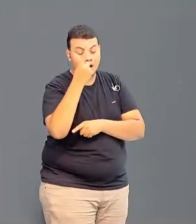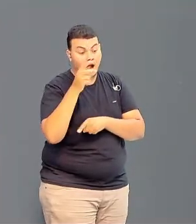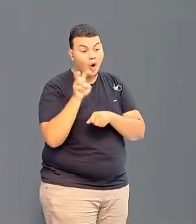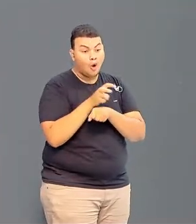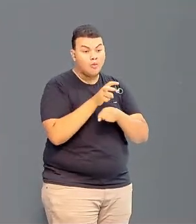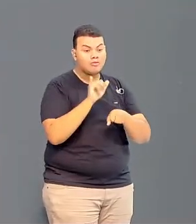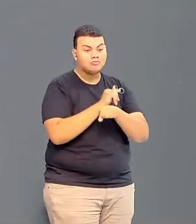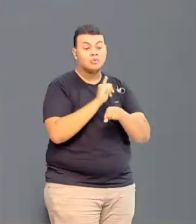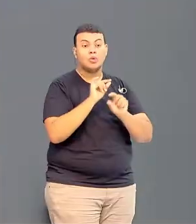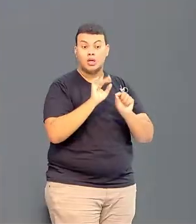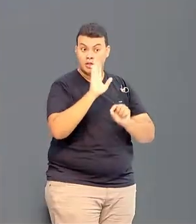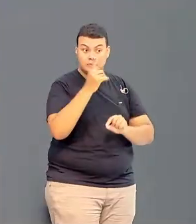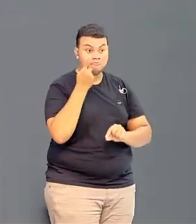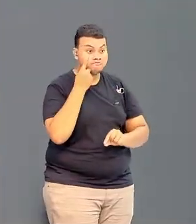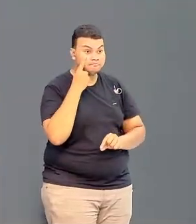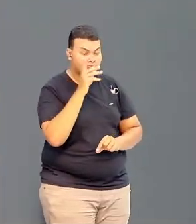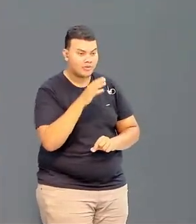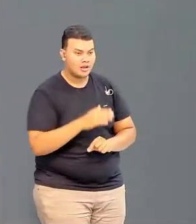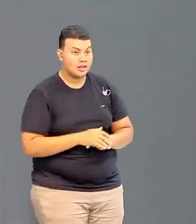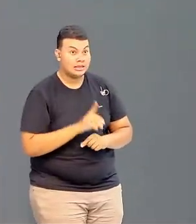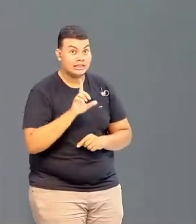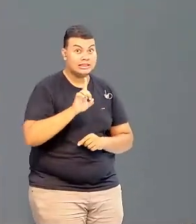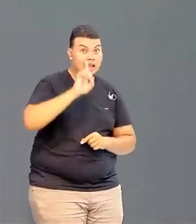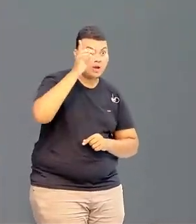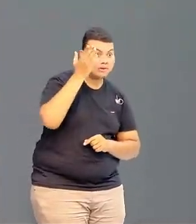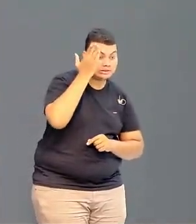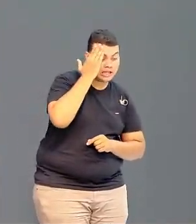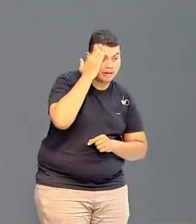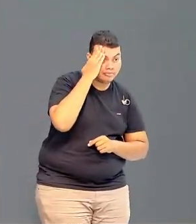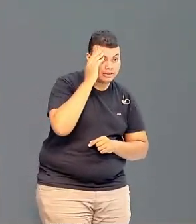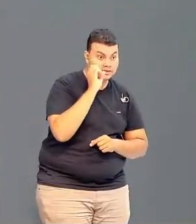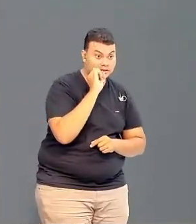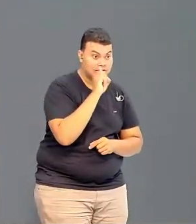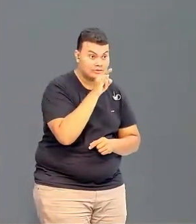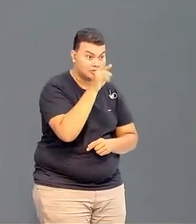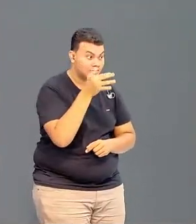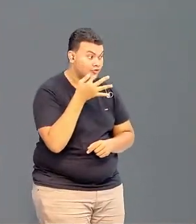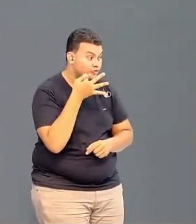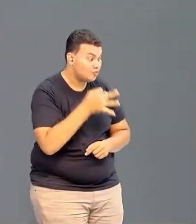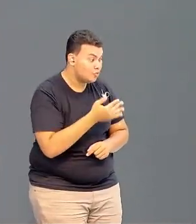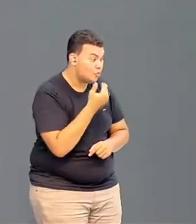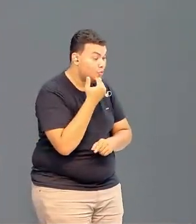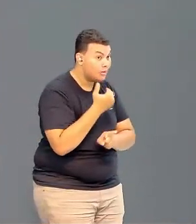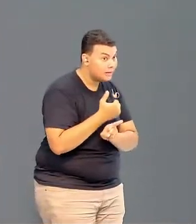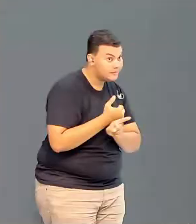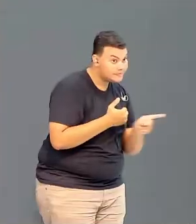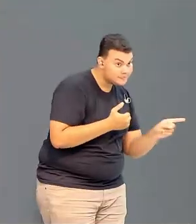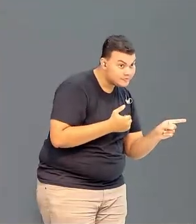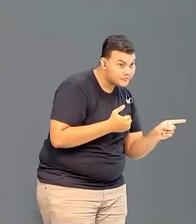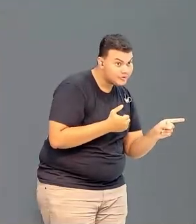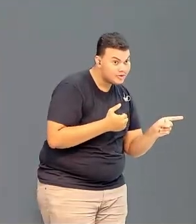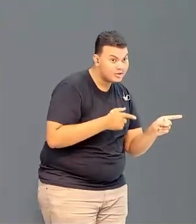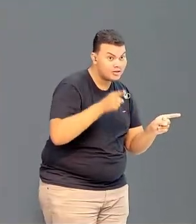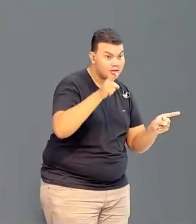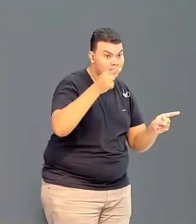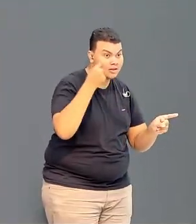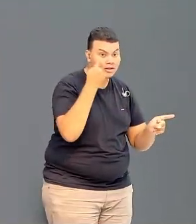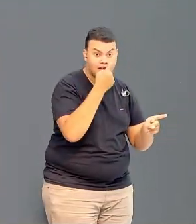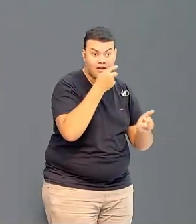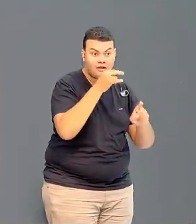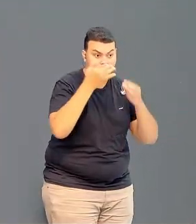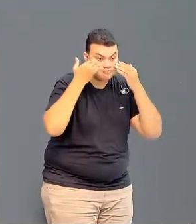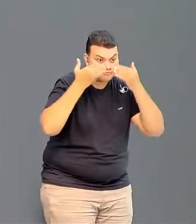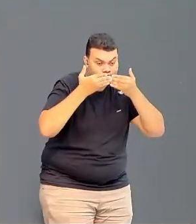olha, deixa eu te dizer, na verdade, é que Deus sabe que no dia que você comer desse fruto, seus olhos vão se